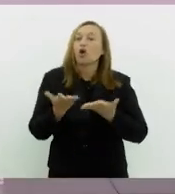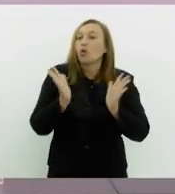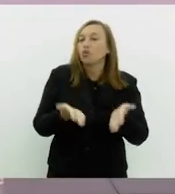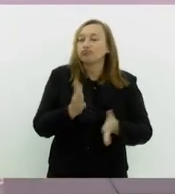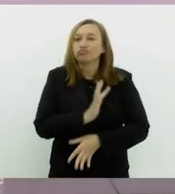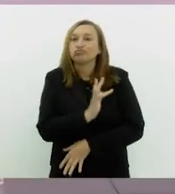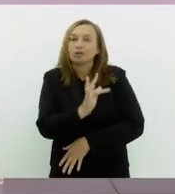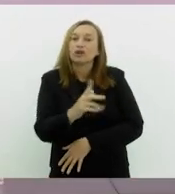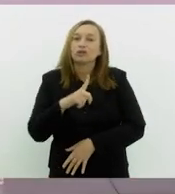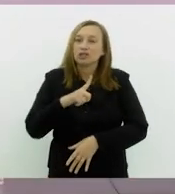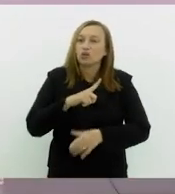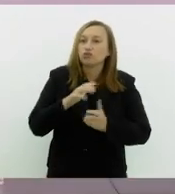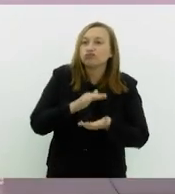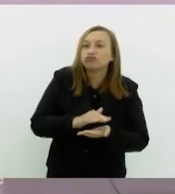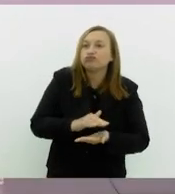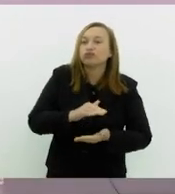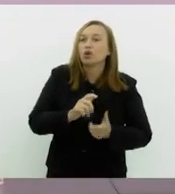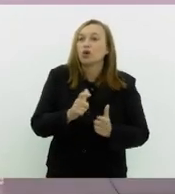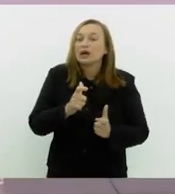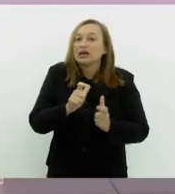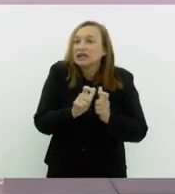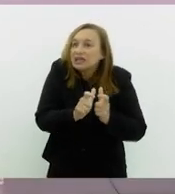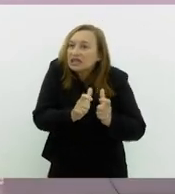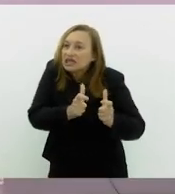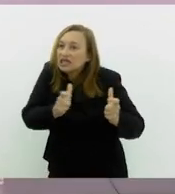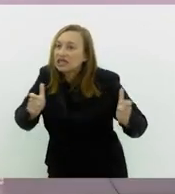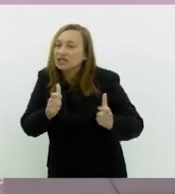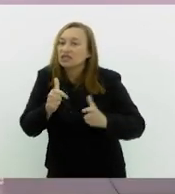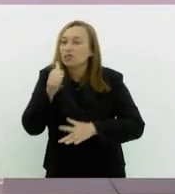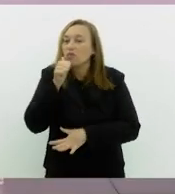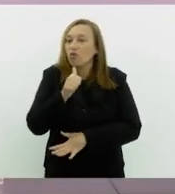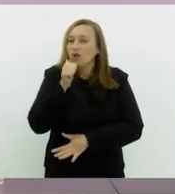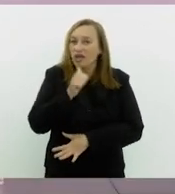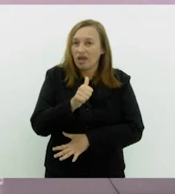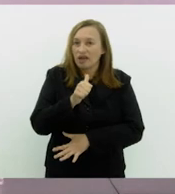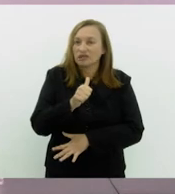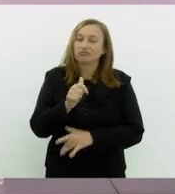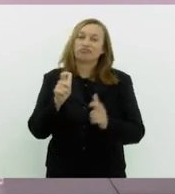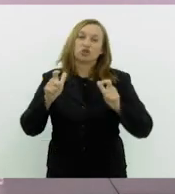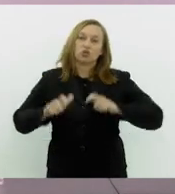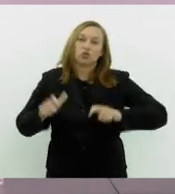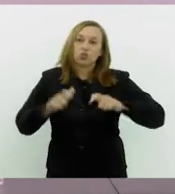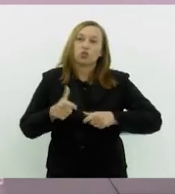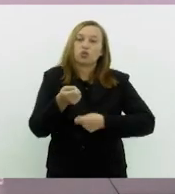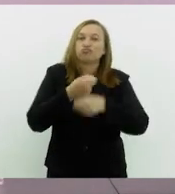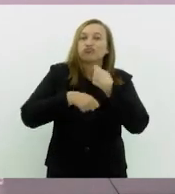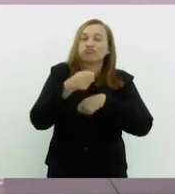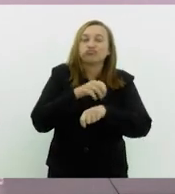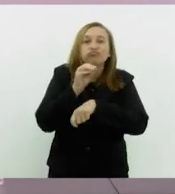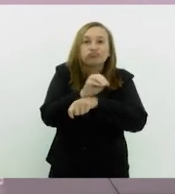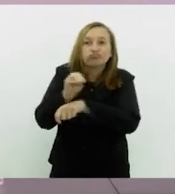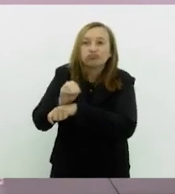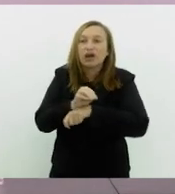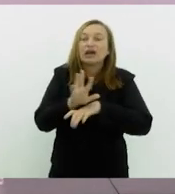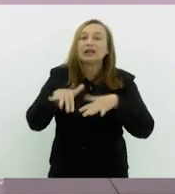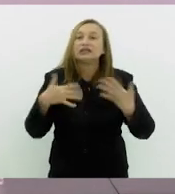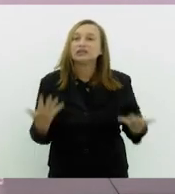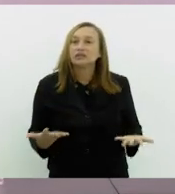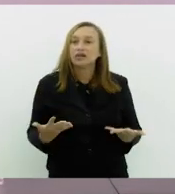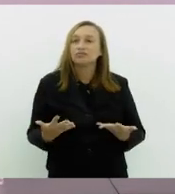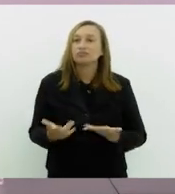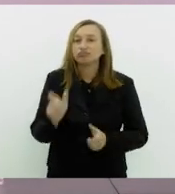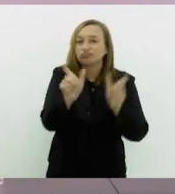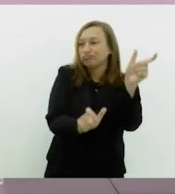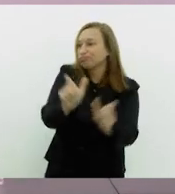tem um grande volume de mulheres e de mulheres nesse lugar da economia do cuidado. Então, são elas que, em